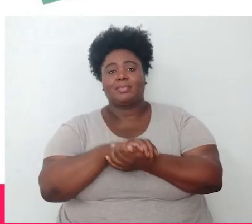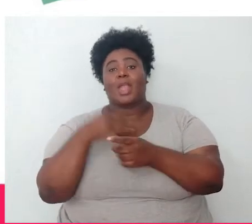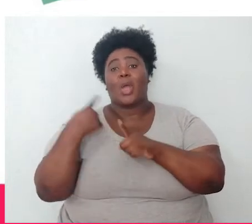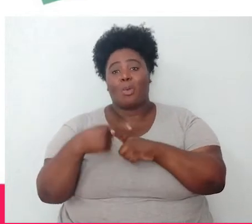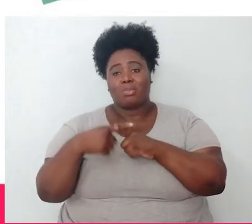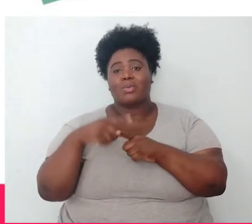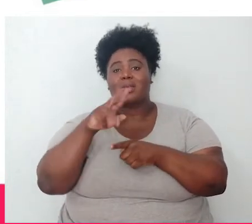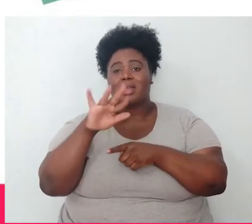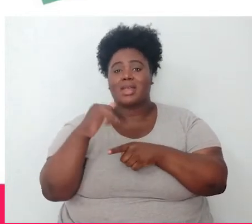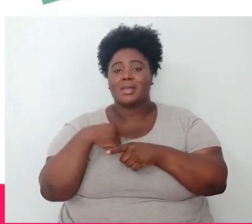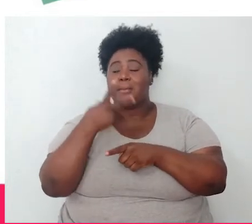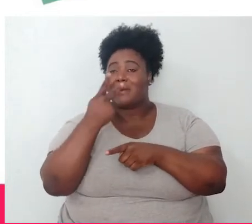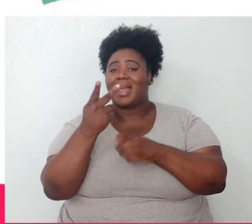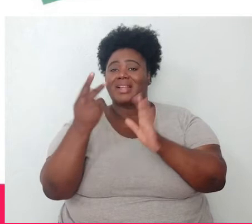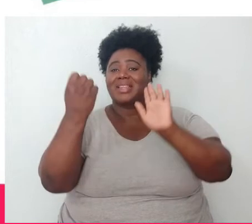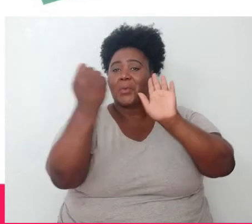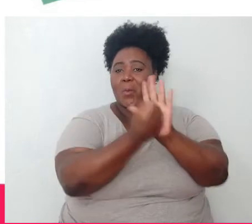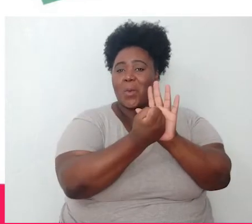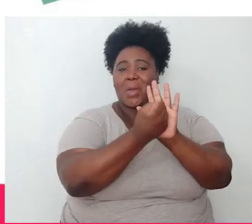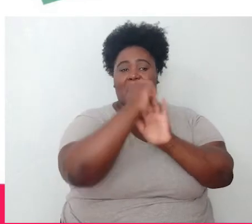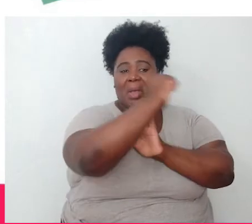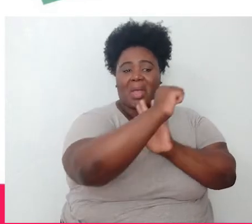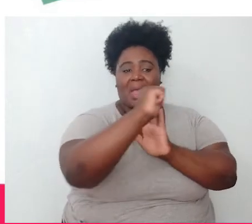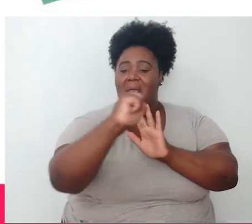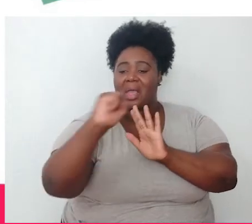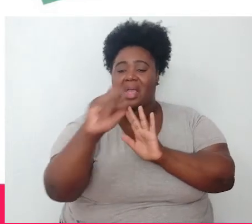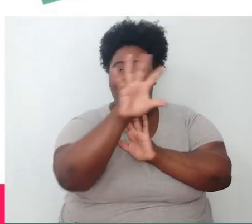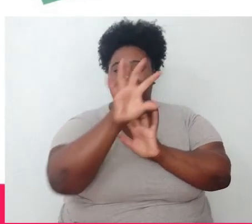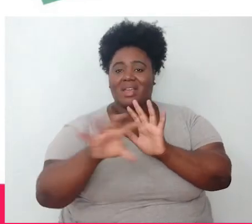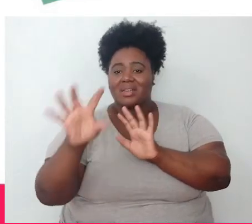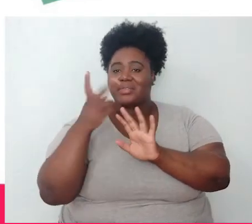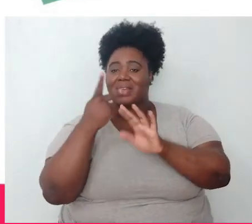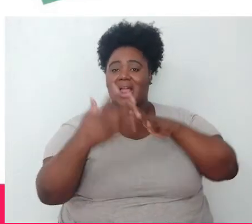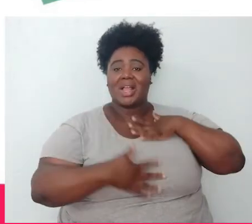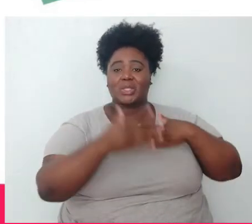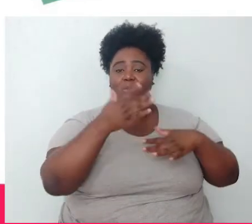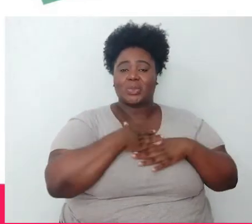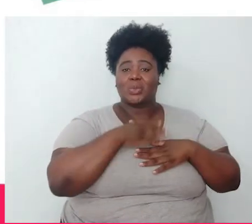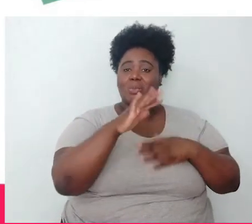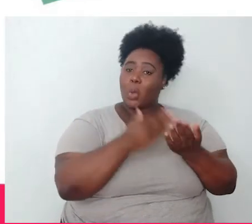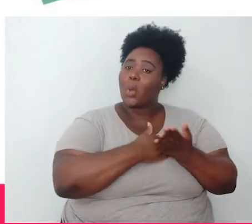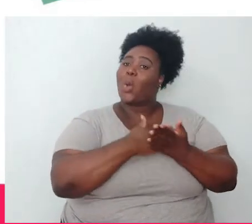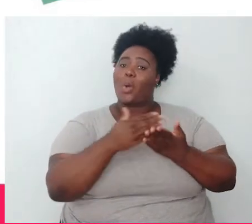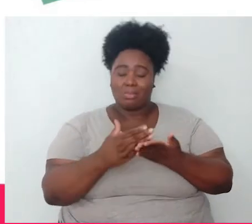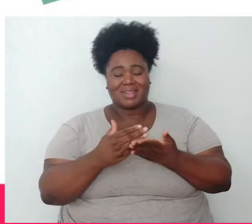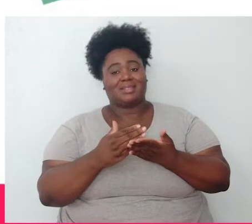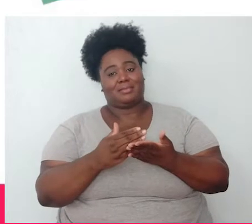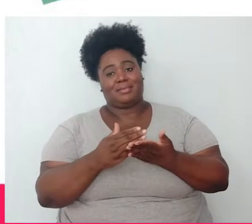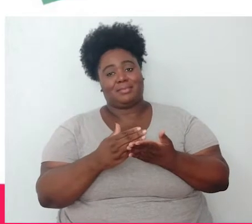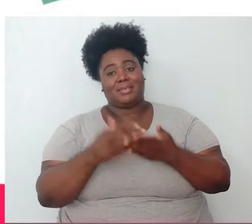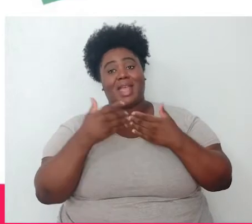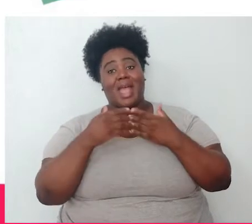Porque senão as estereotipias também, né, endereçadas a esses corpos, começam